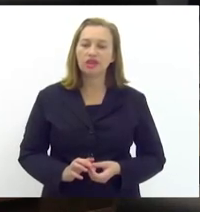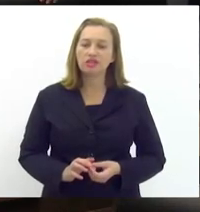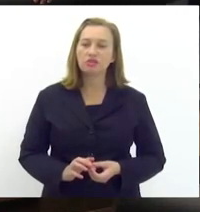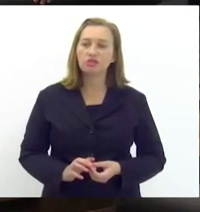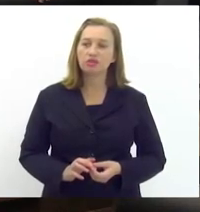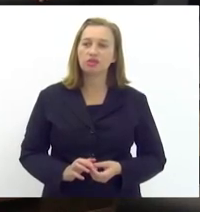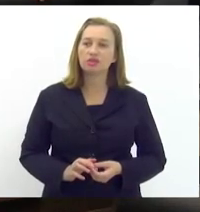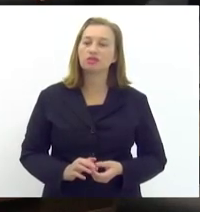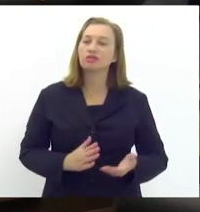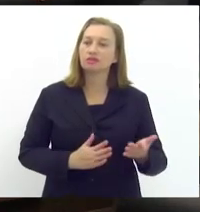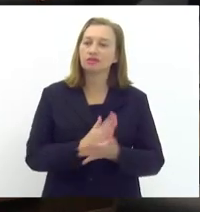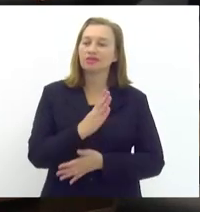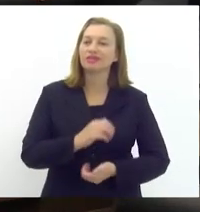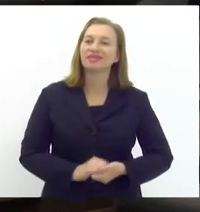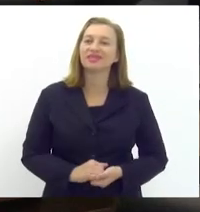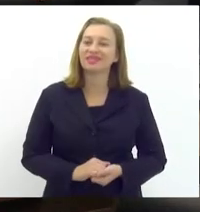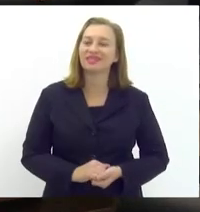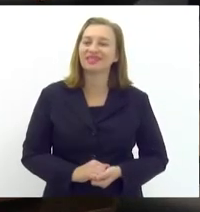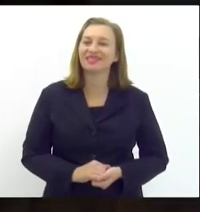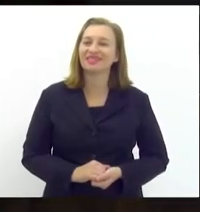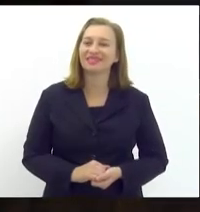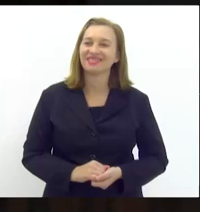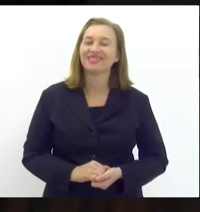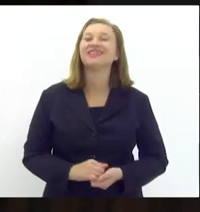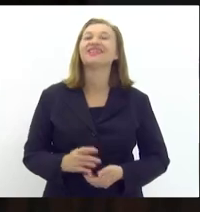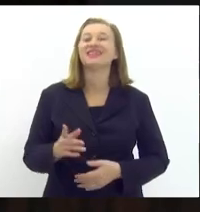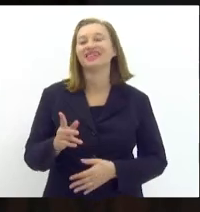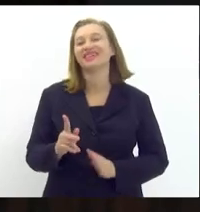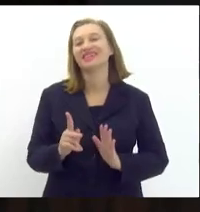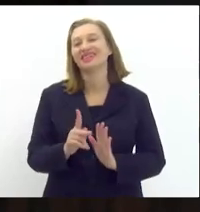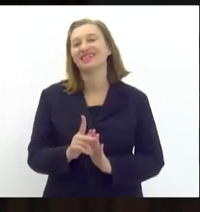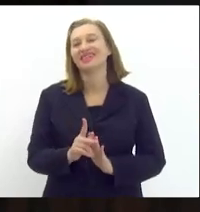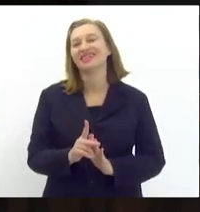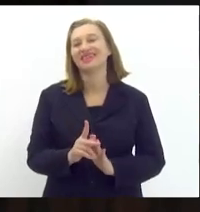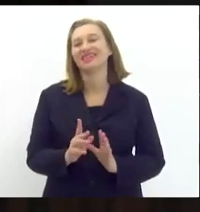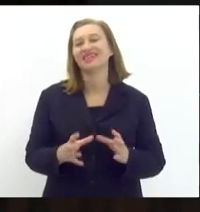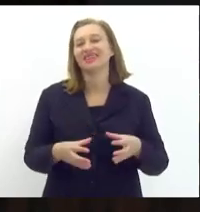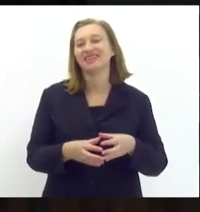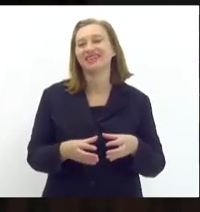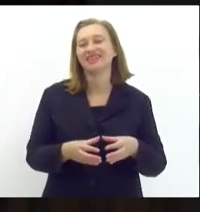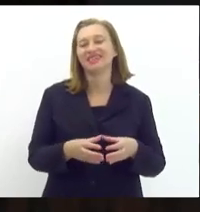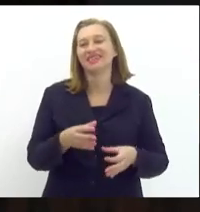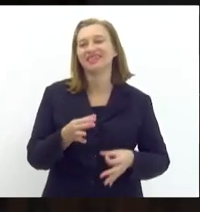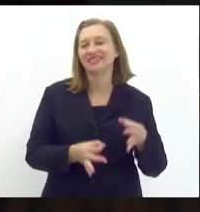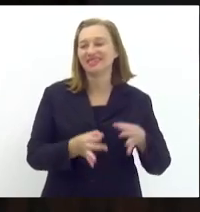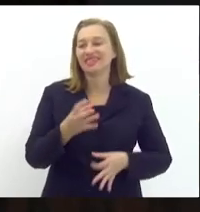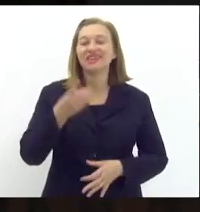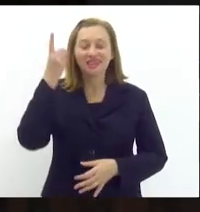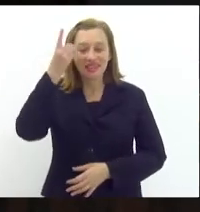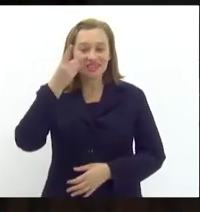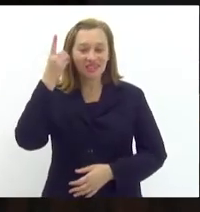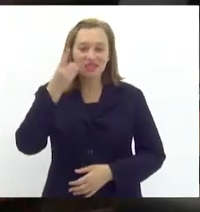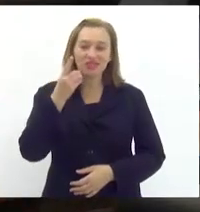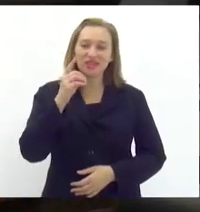parecer favorável pela comissão de construção Justiça Deputado Rodrigo Amorim